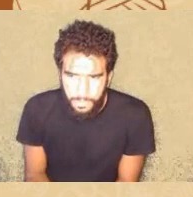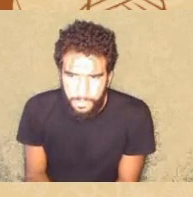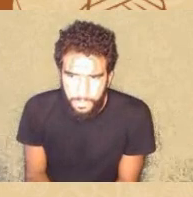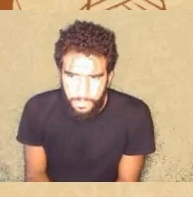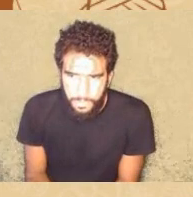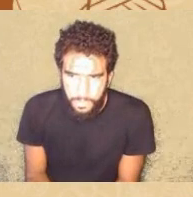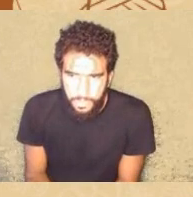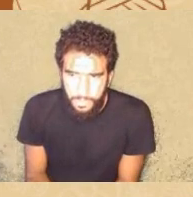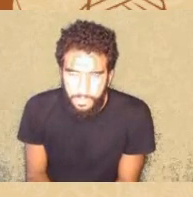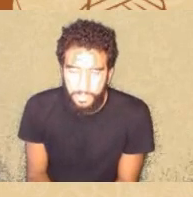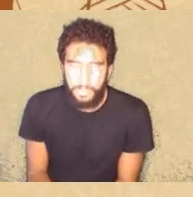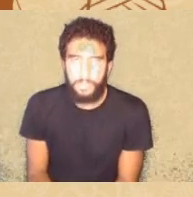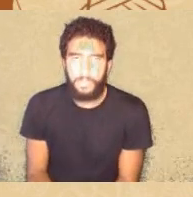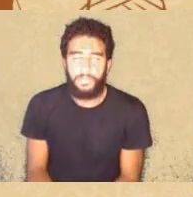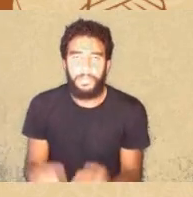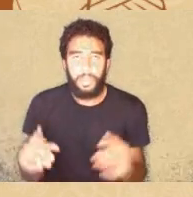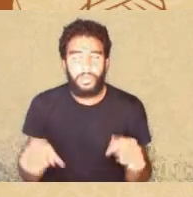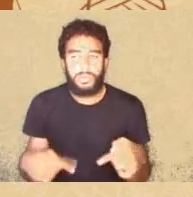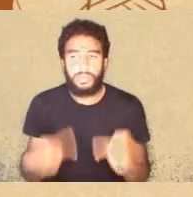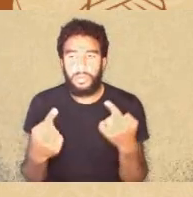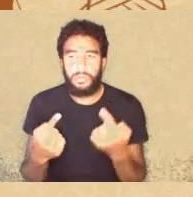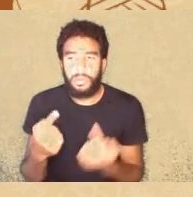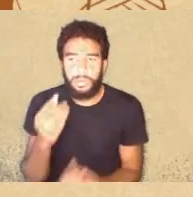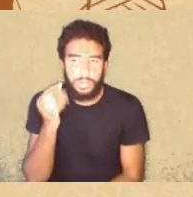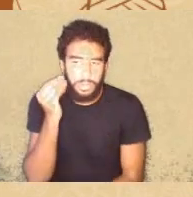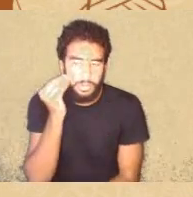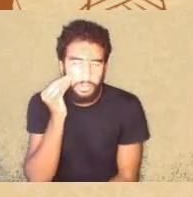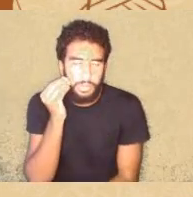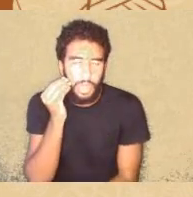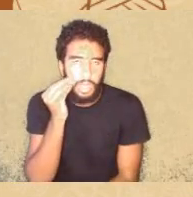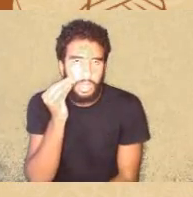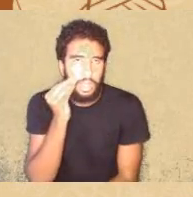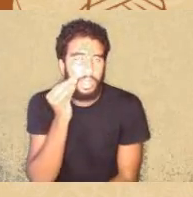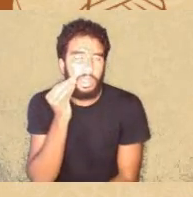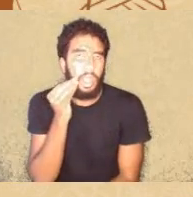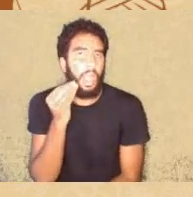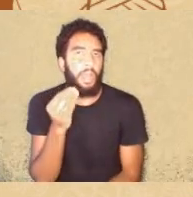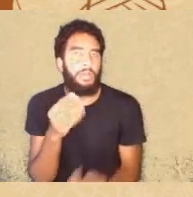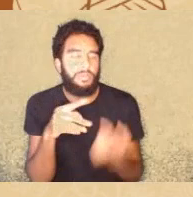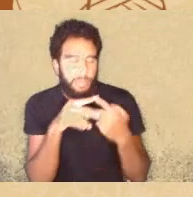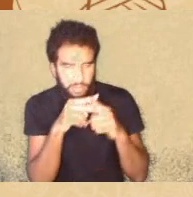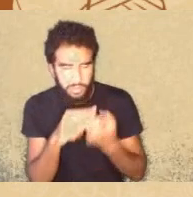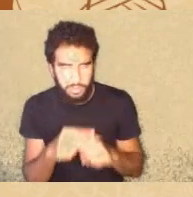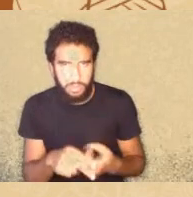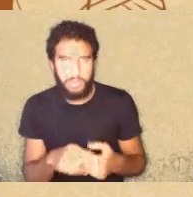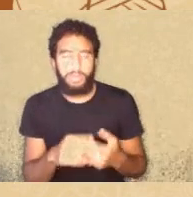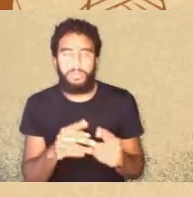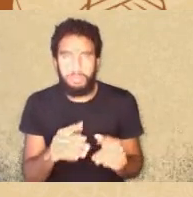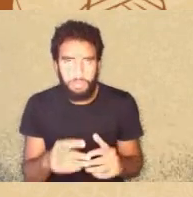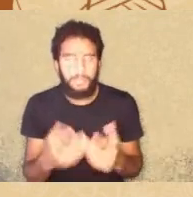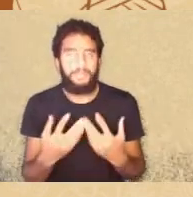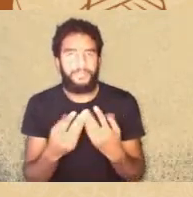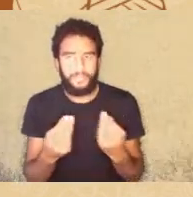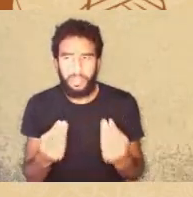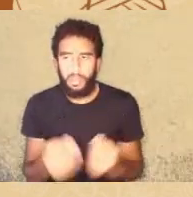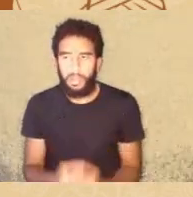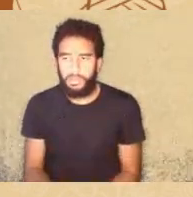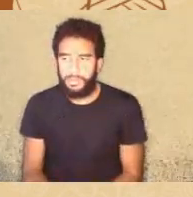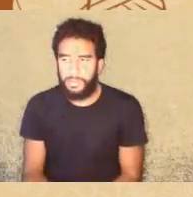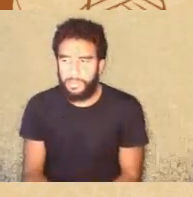O desafio de pensar políticas de reparação realmente é muito grande. Eu penso os primeiros socorros como